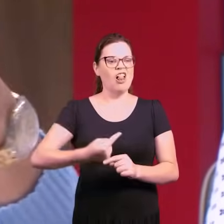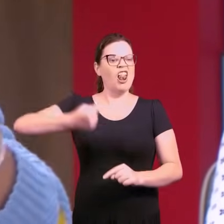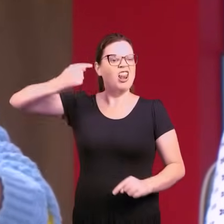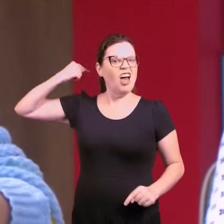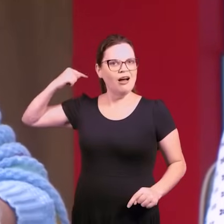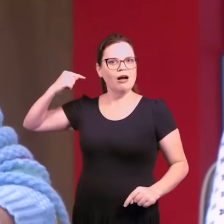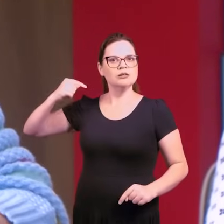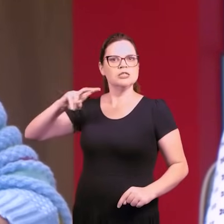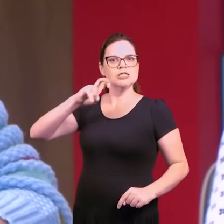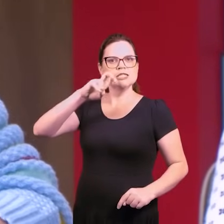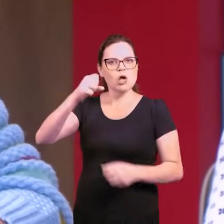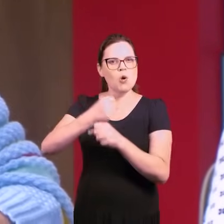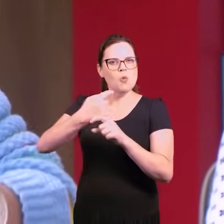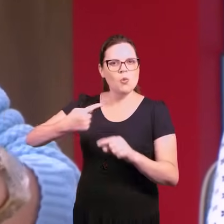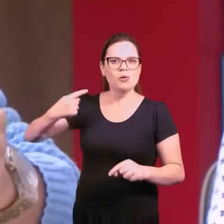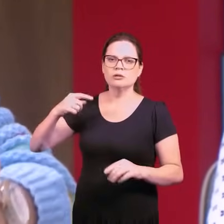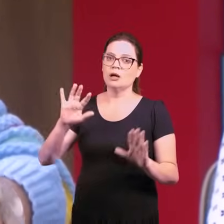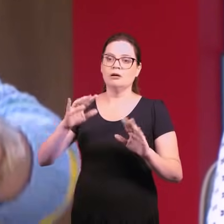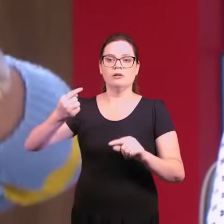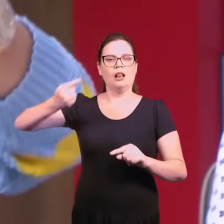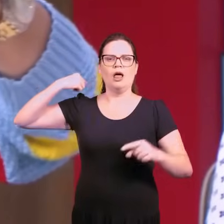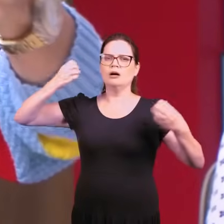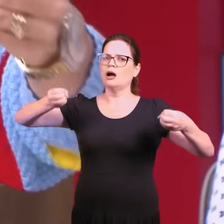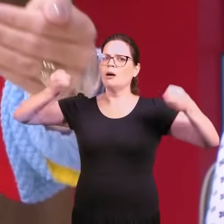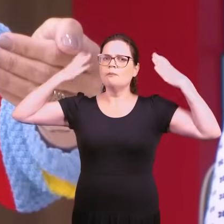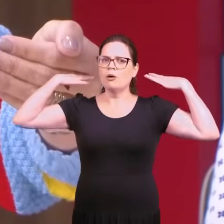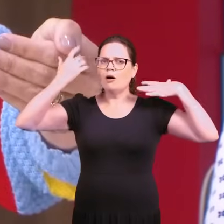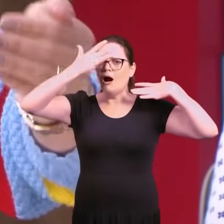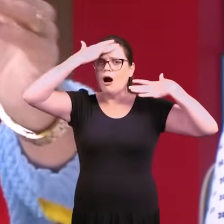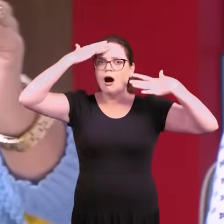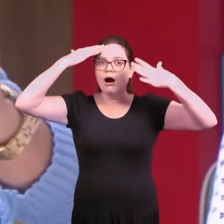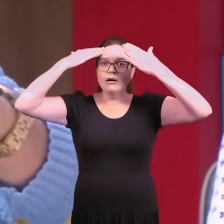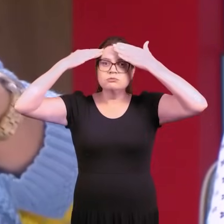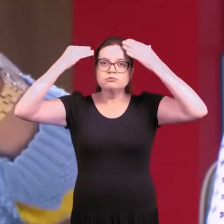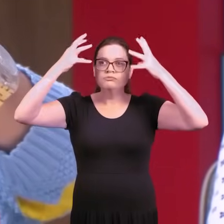aí, encerrou aquela etapa, olha, vamos